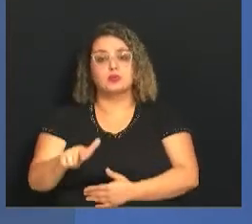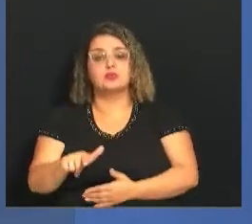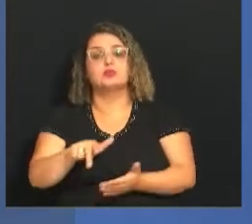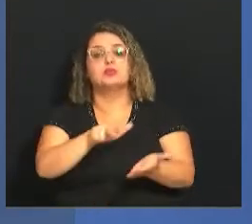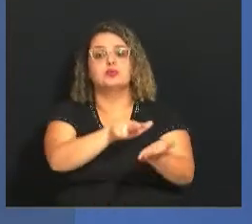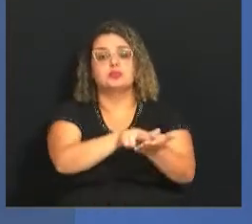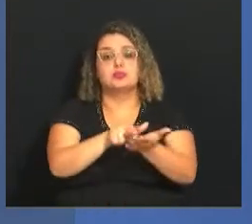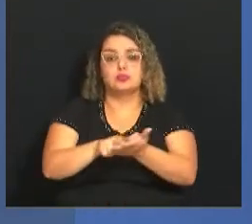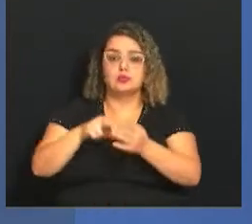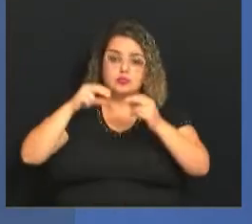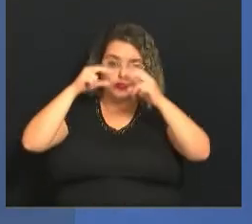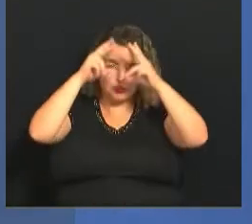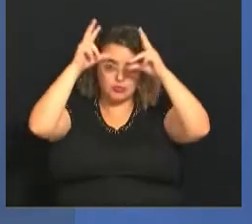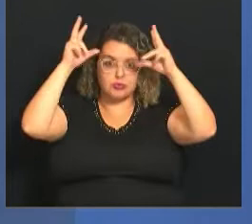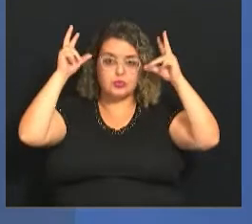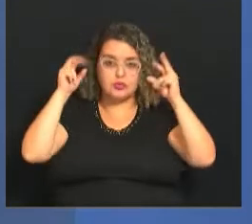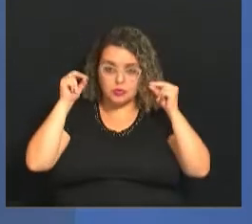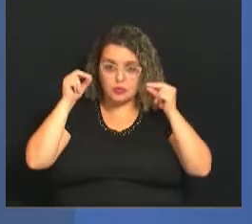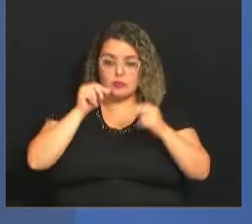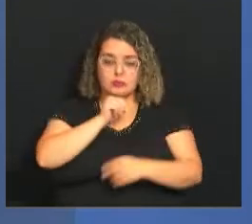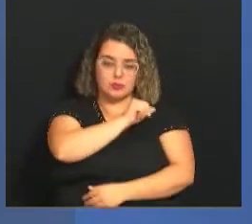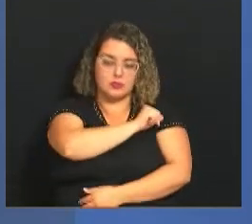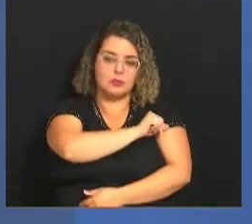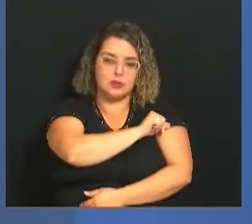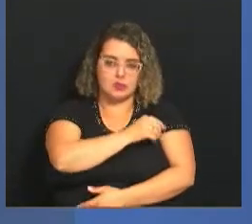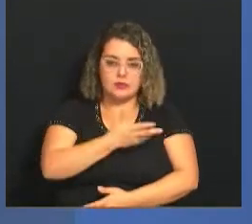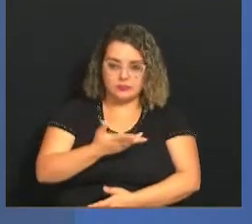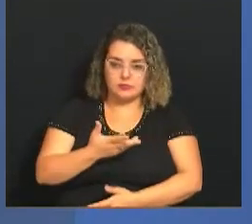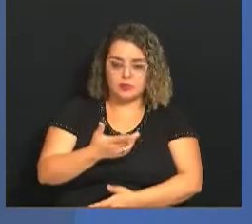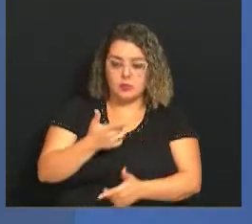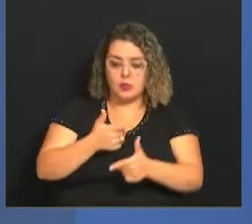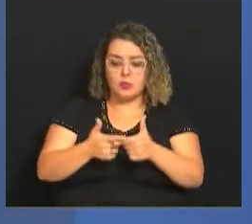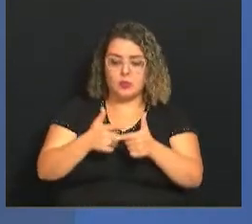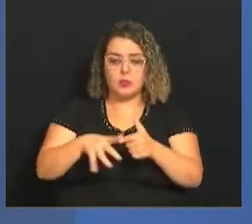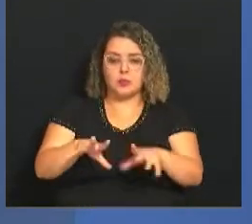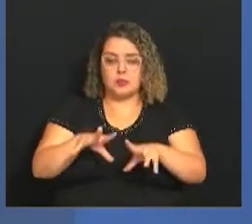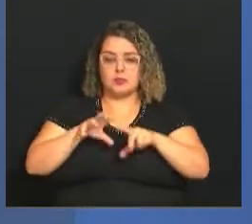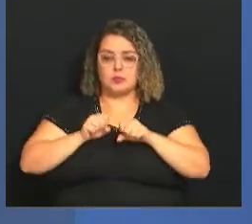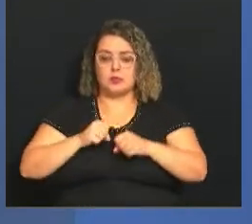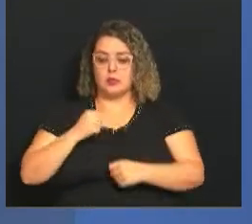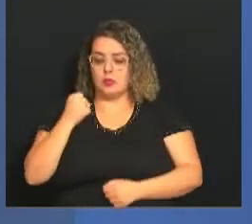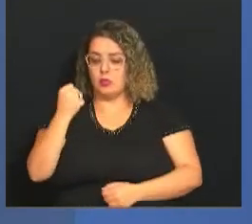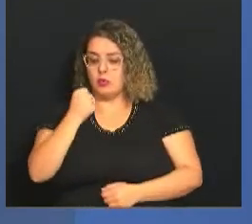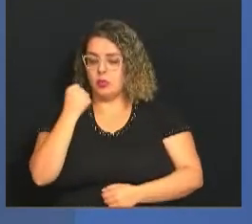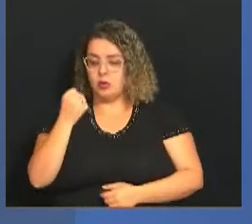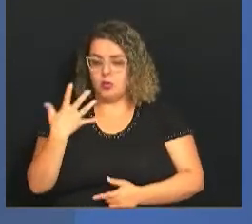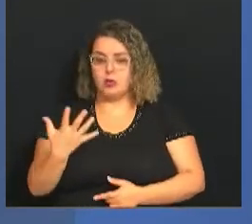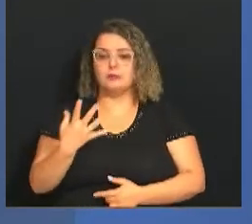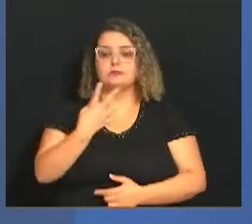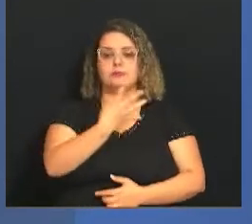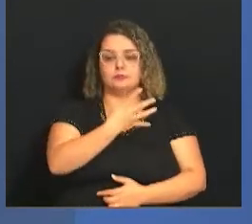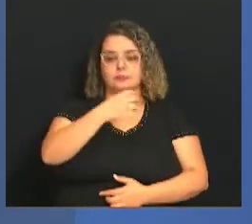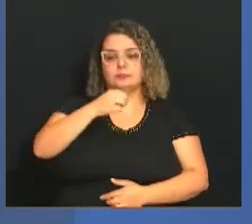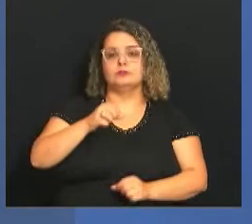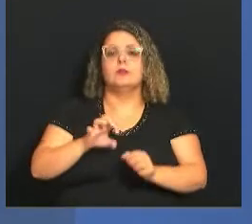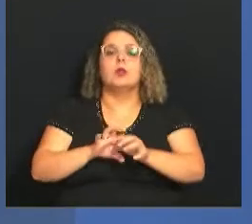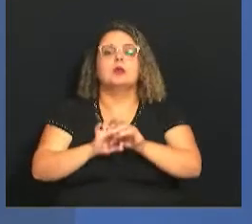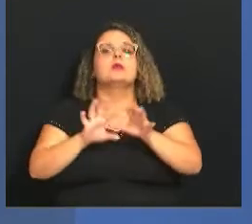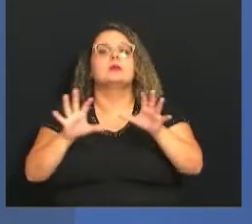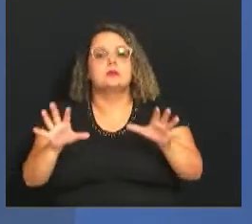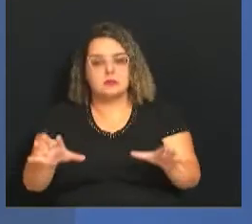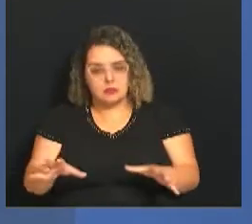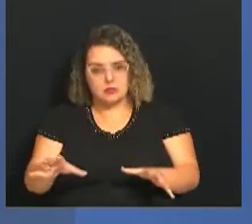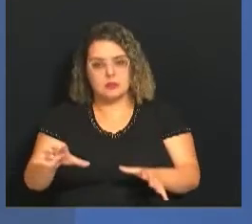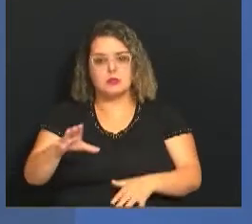de enfermaria. Dos leitos de UTI de síndromes respiratórias graves, nós temos 49 disponíveis na rede